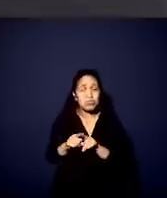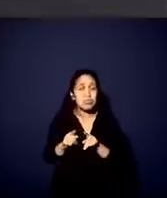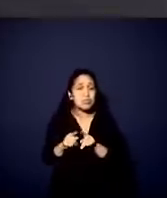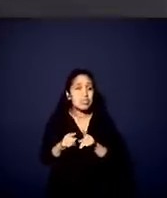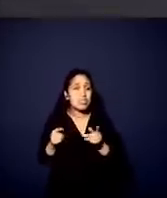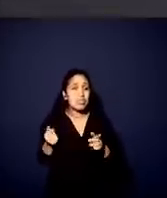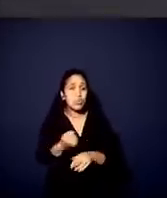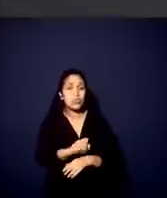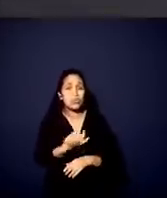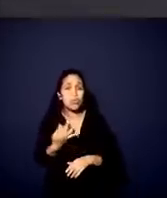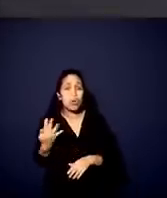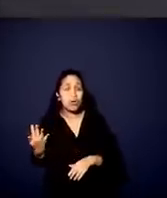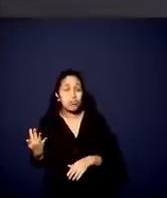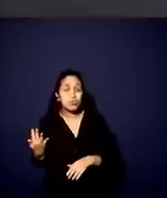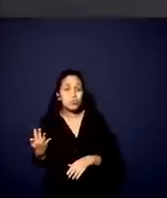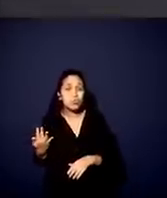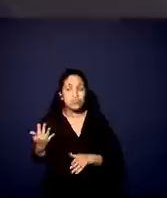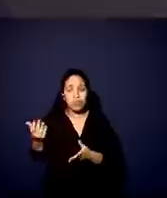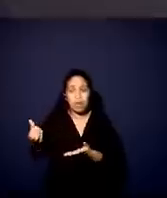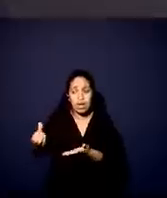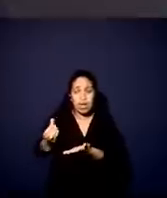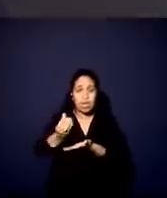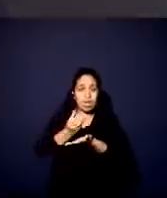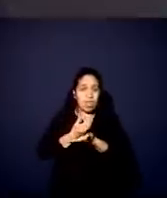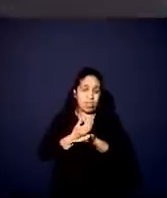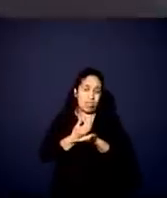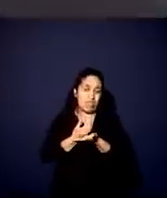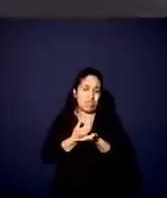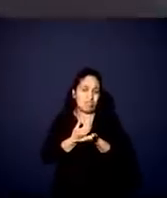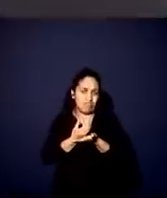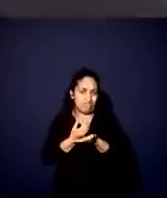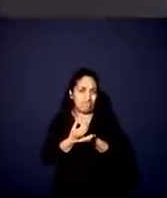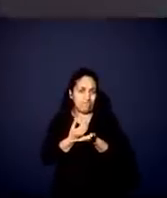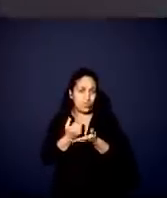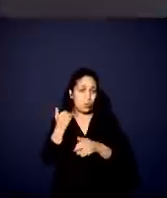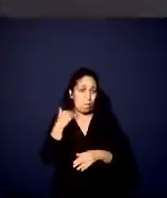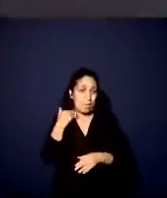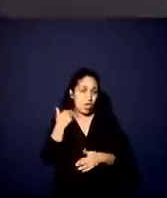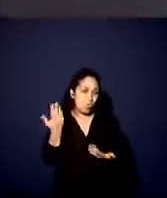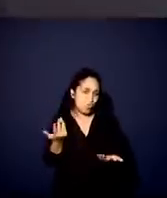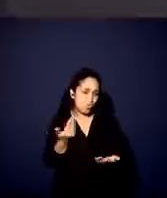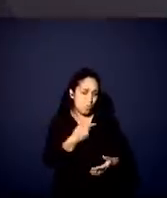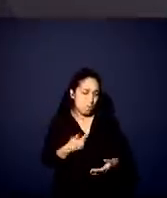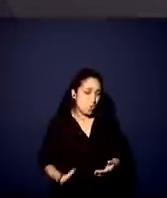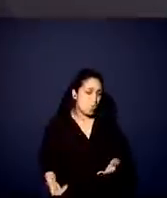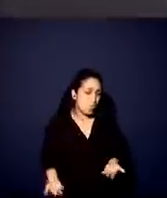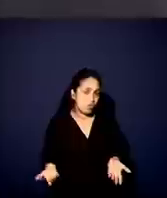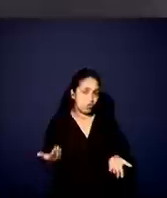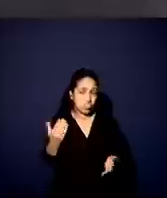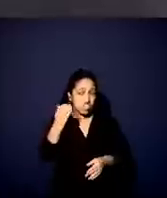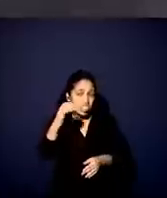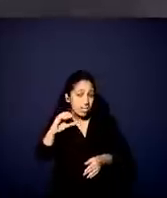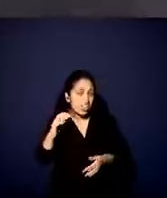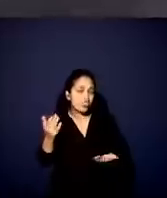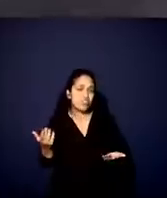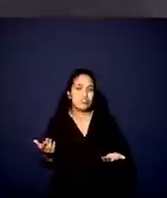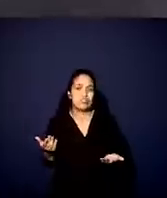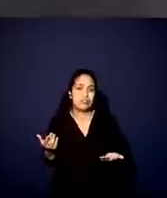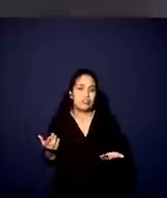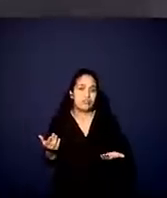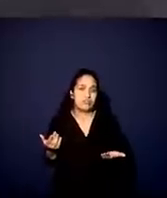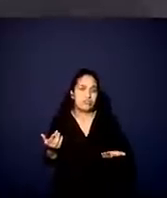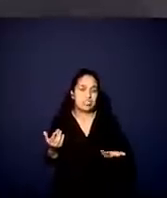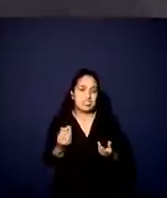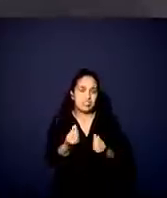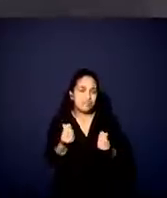a gente vai ter de volta de uso dos bancos públicos em crédito direcionado que seriam